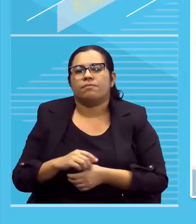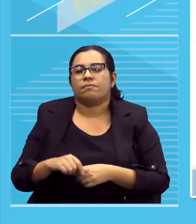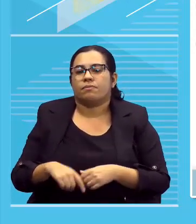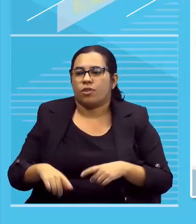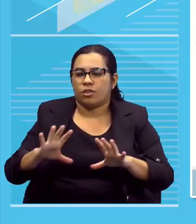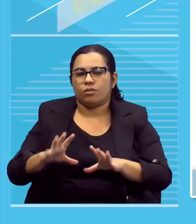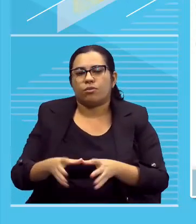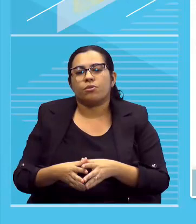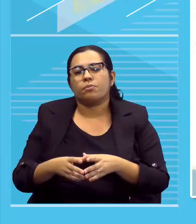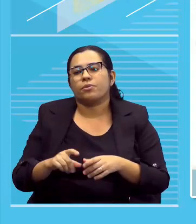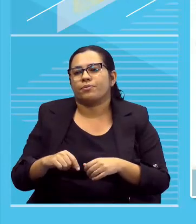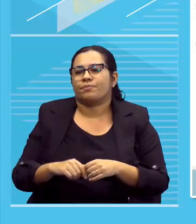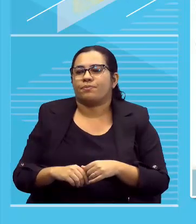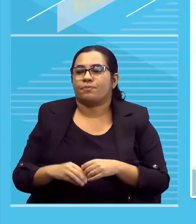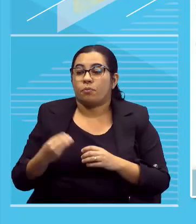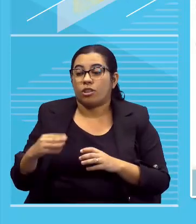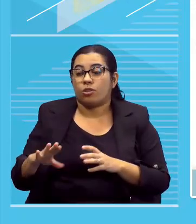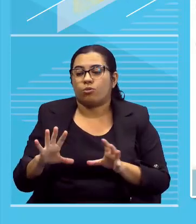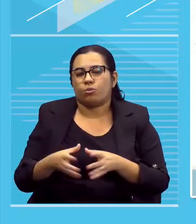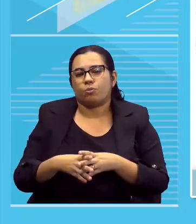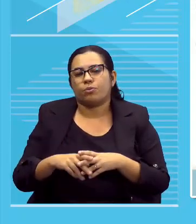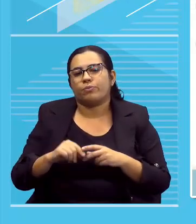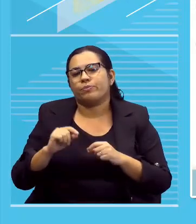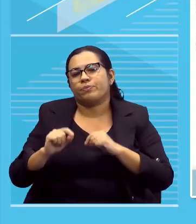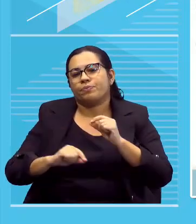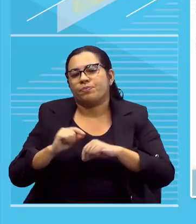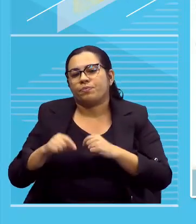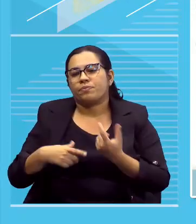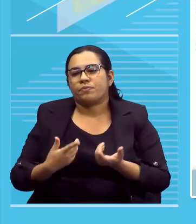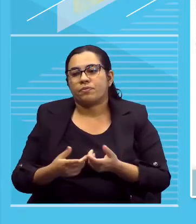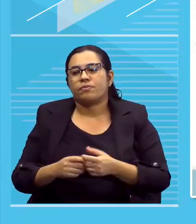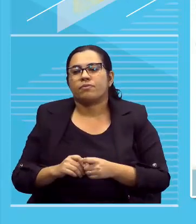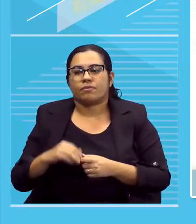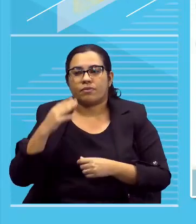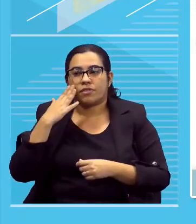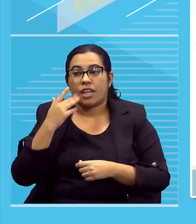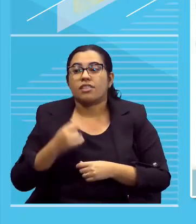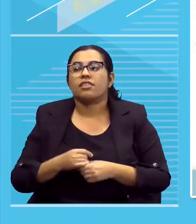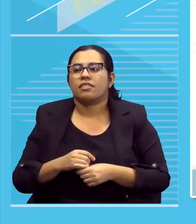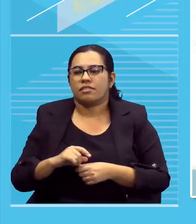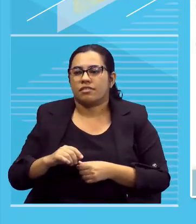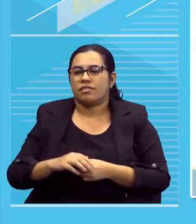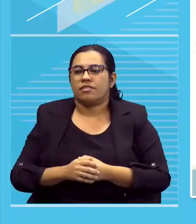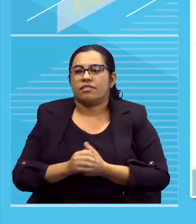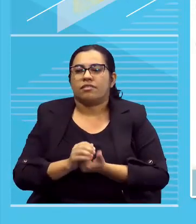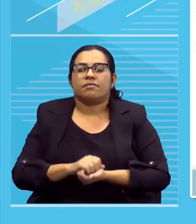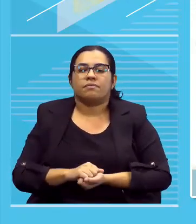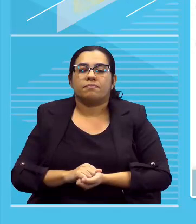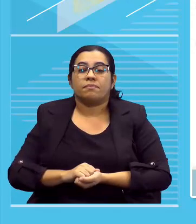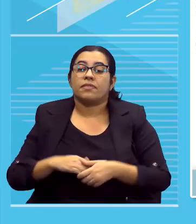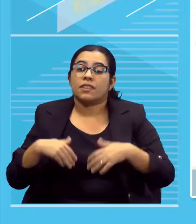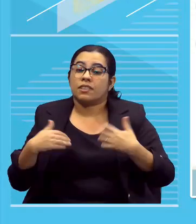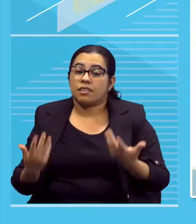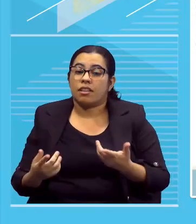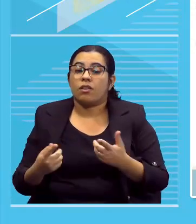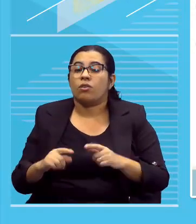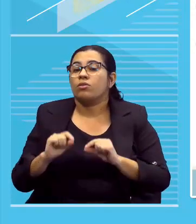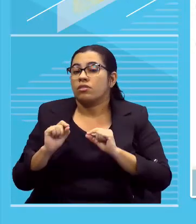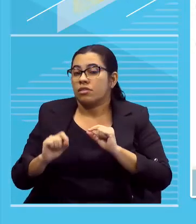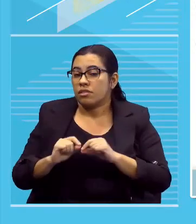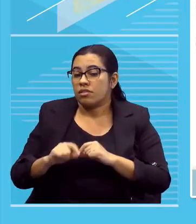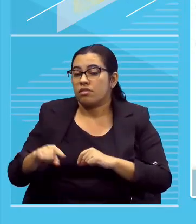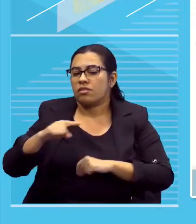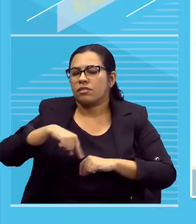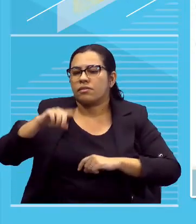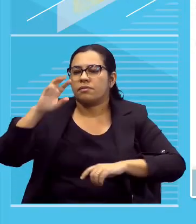represando a qualquer hora Não é bem assim que funciona E aí então o Cauã